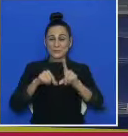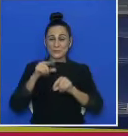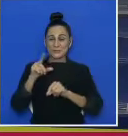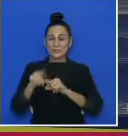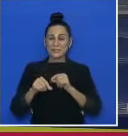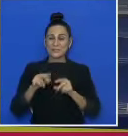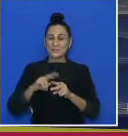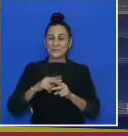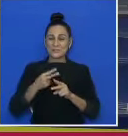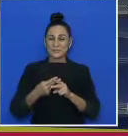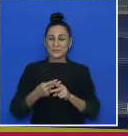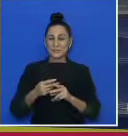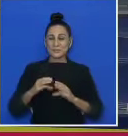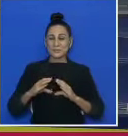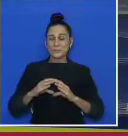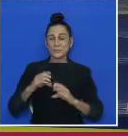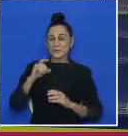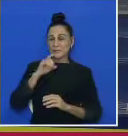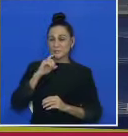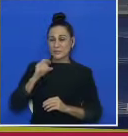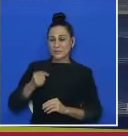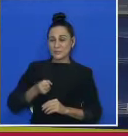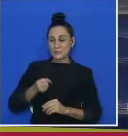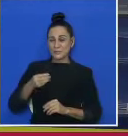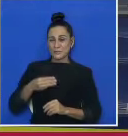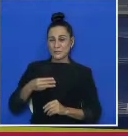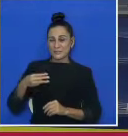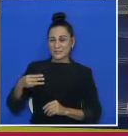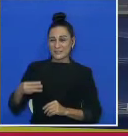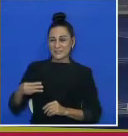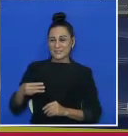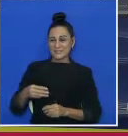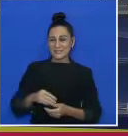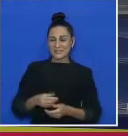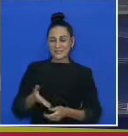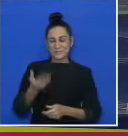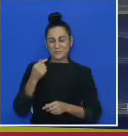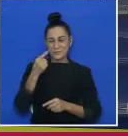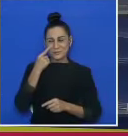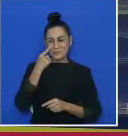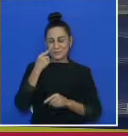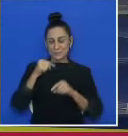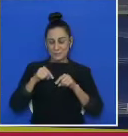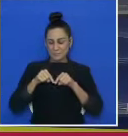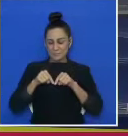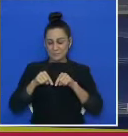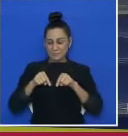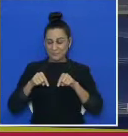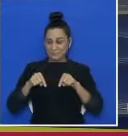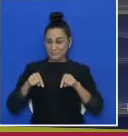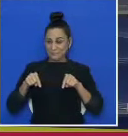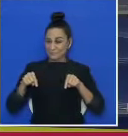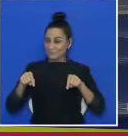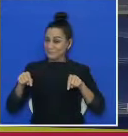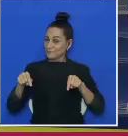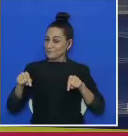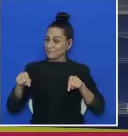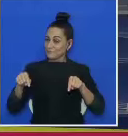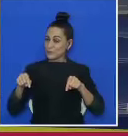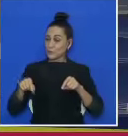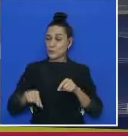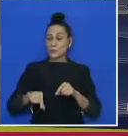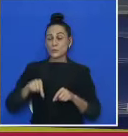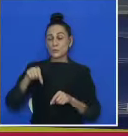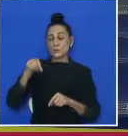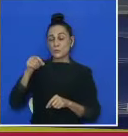Sena. Bola verde número 33. E vamos confirmar então com as nossas auditoras